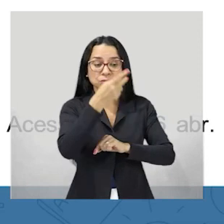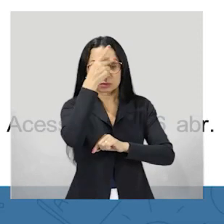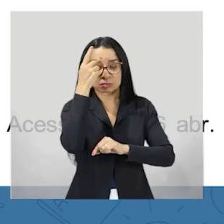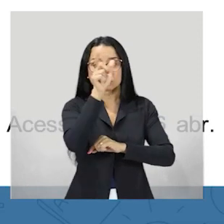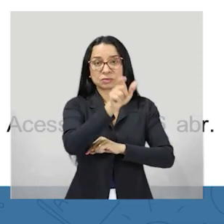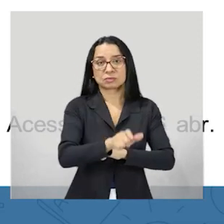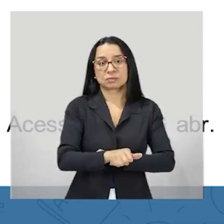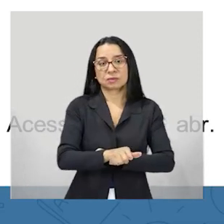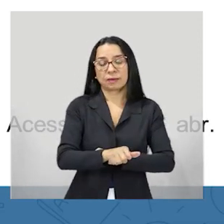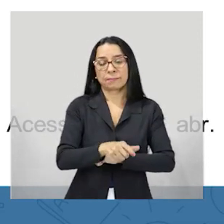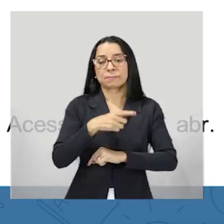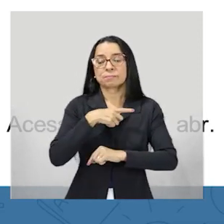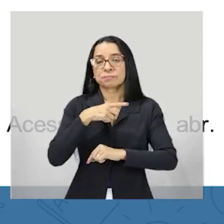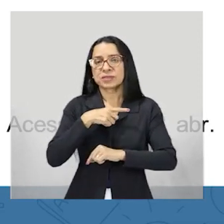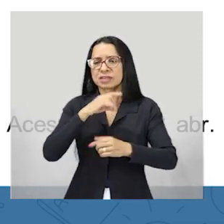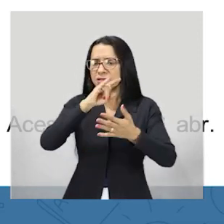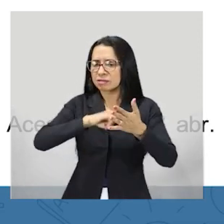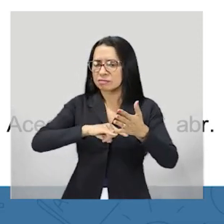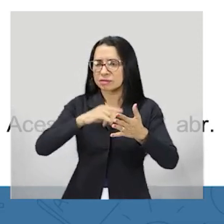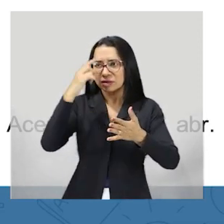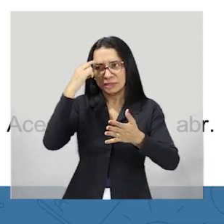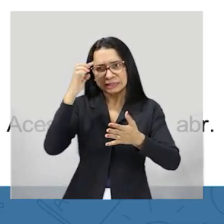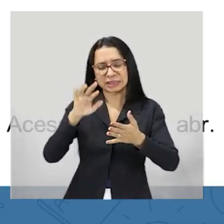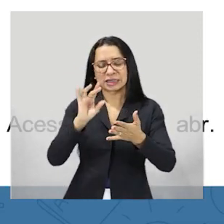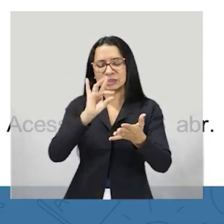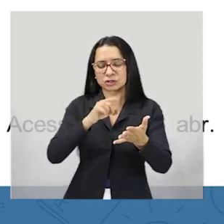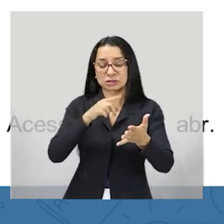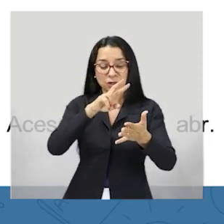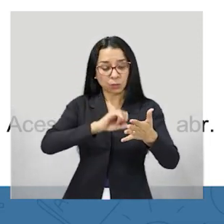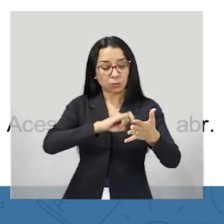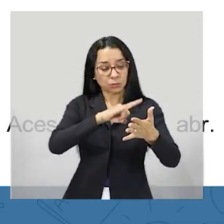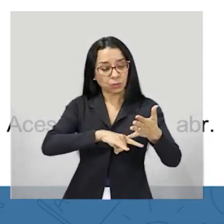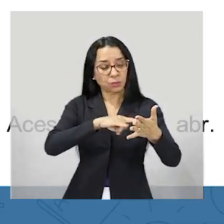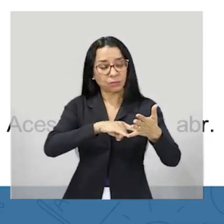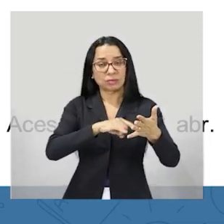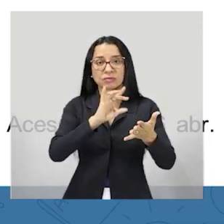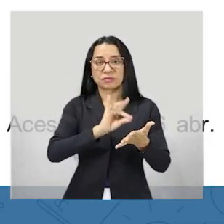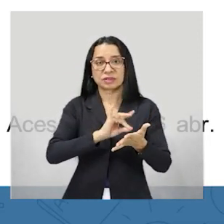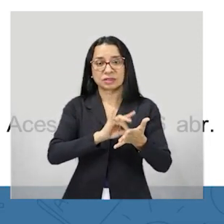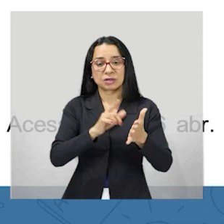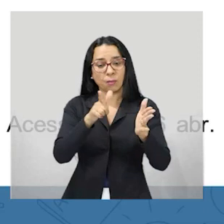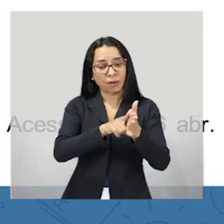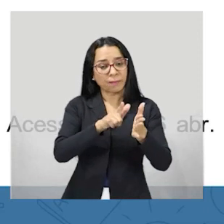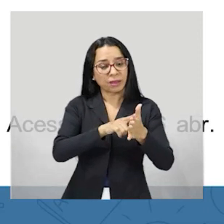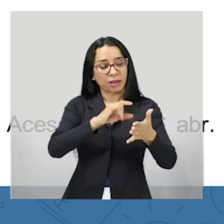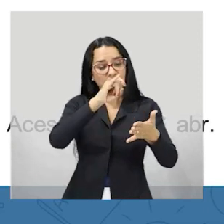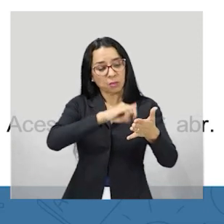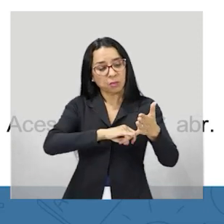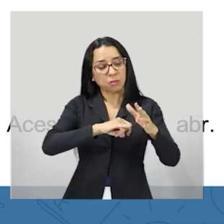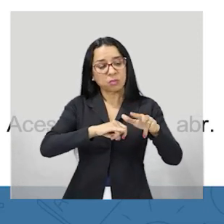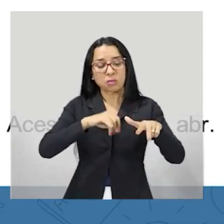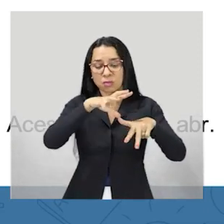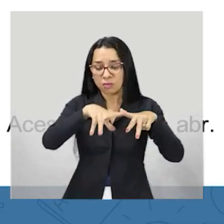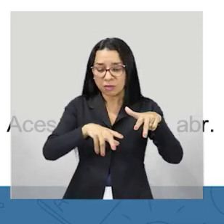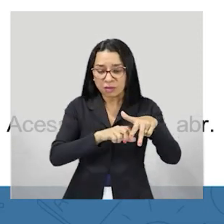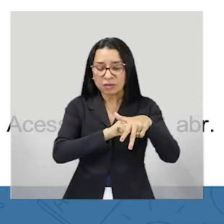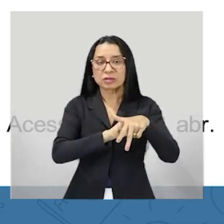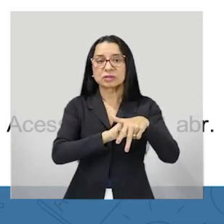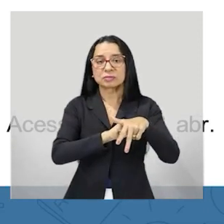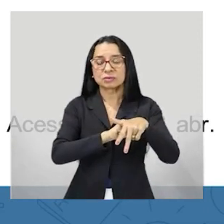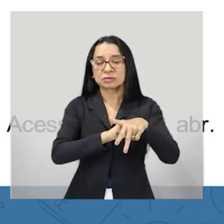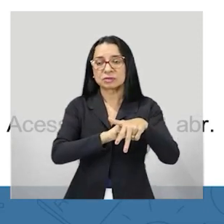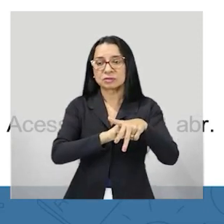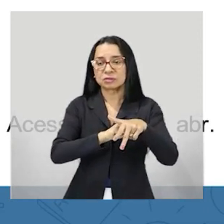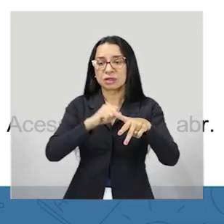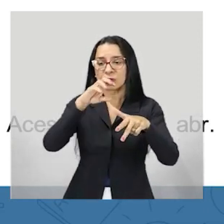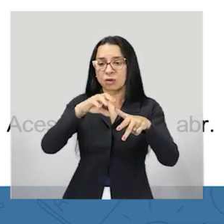né, passar a ideia de que o documento ele era verdadeiro, se colocava esse documento, esse papel, por exemplo, falsificado dentro de uma caixa e colocavam grilos